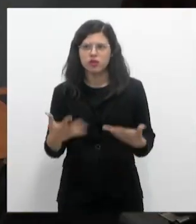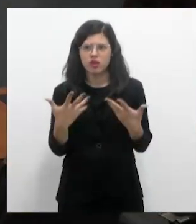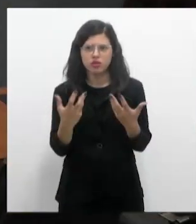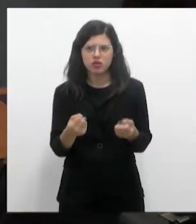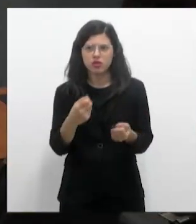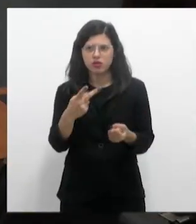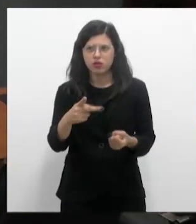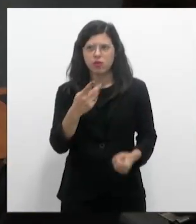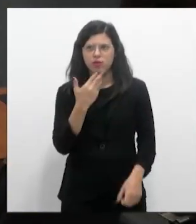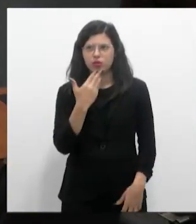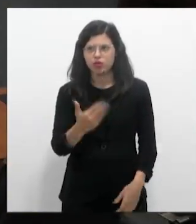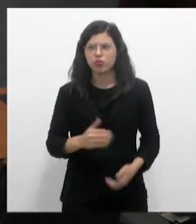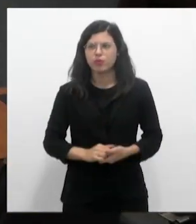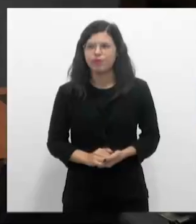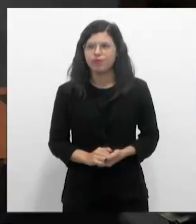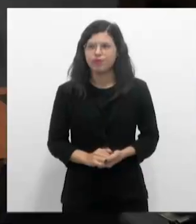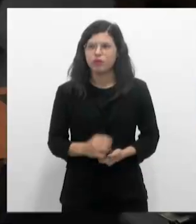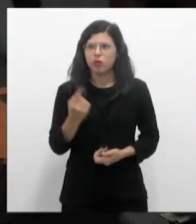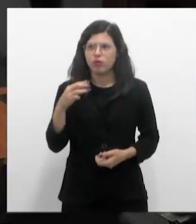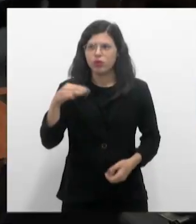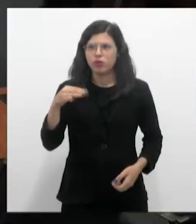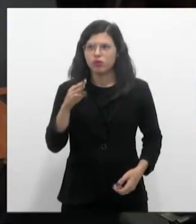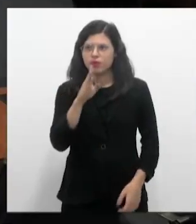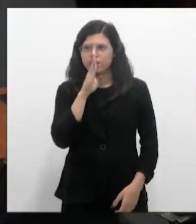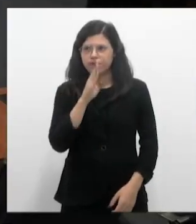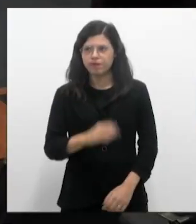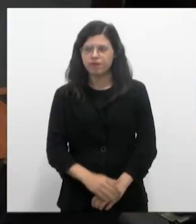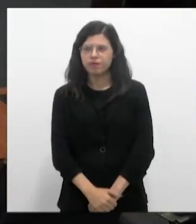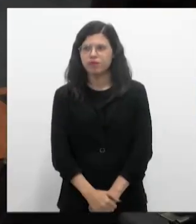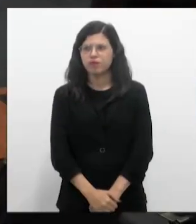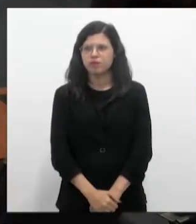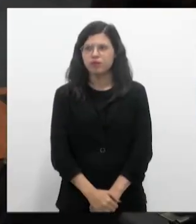Excelência. 1 minuto de silêncio.